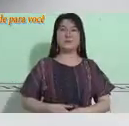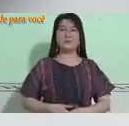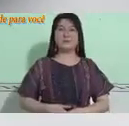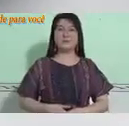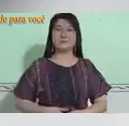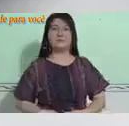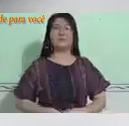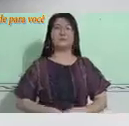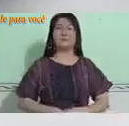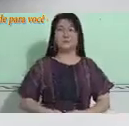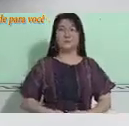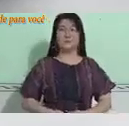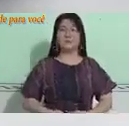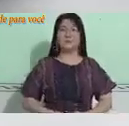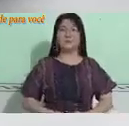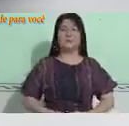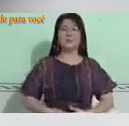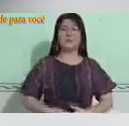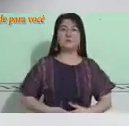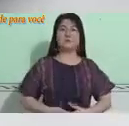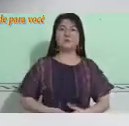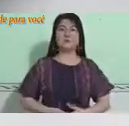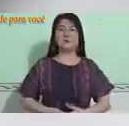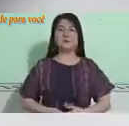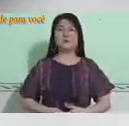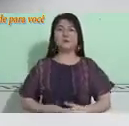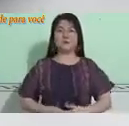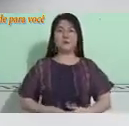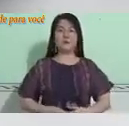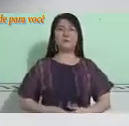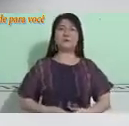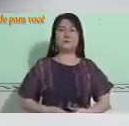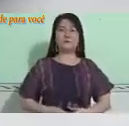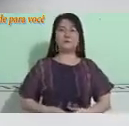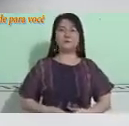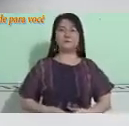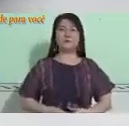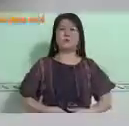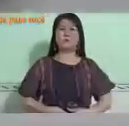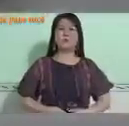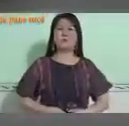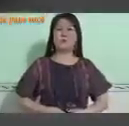SEMPRERPETIROTESTE 3 a 5 dias após o primeiro resultado.